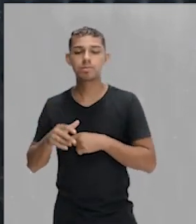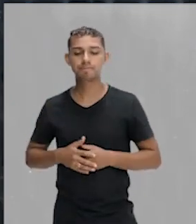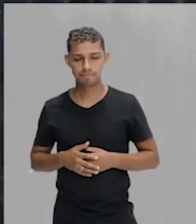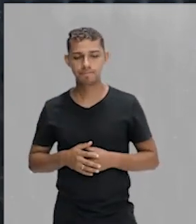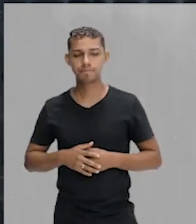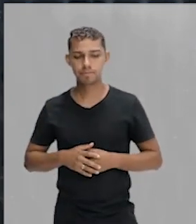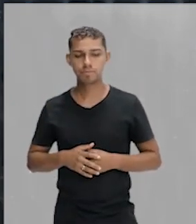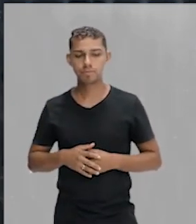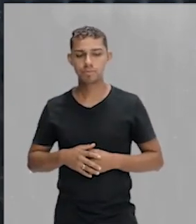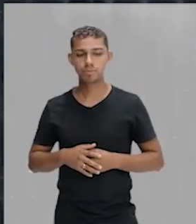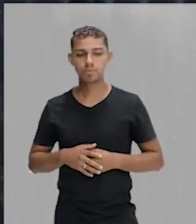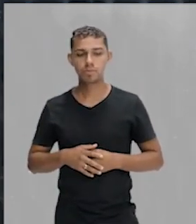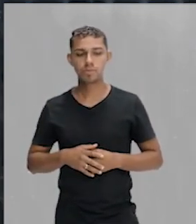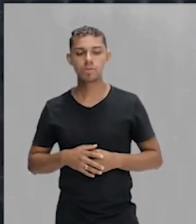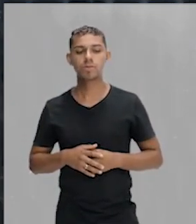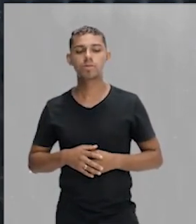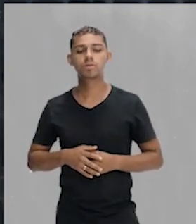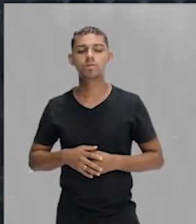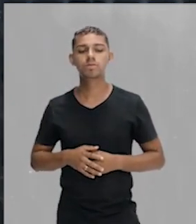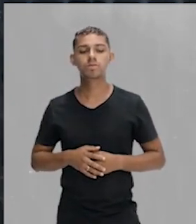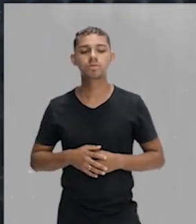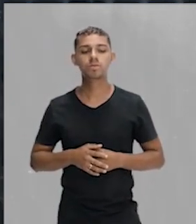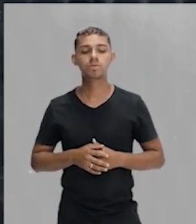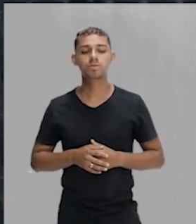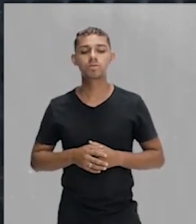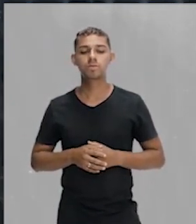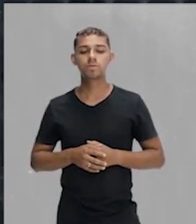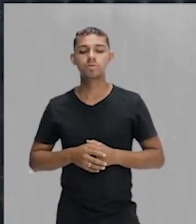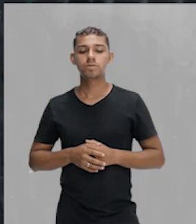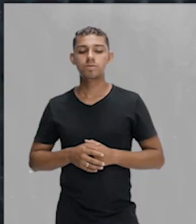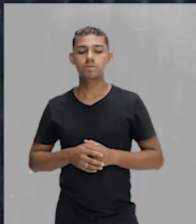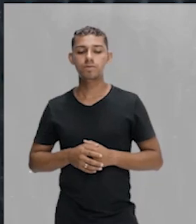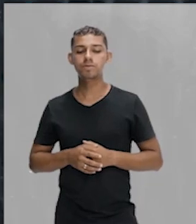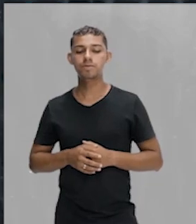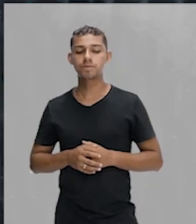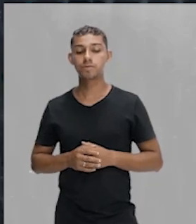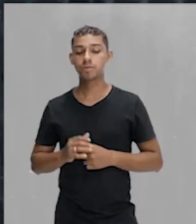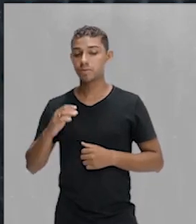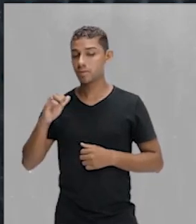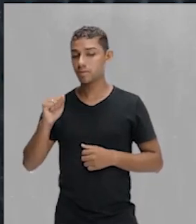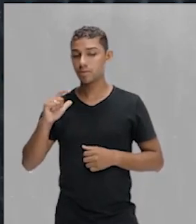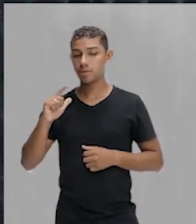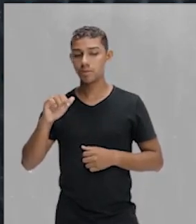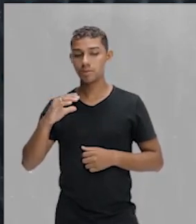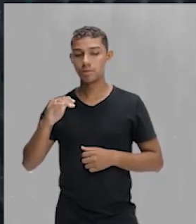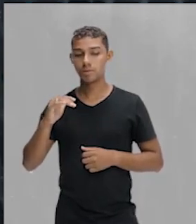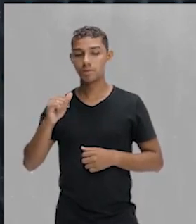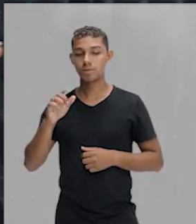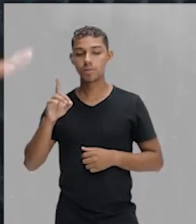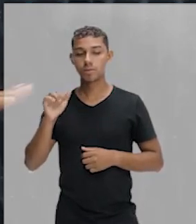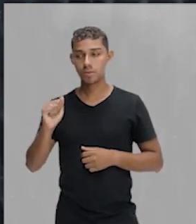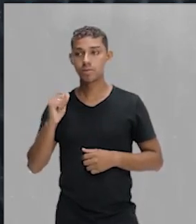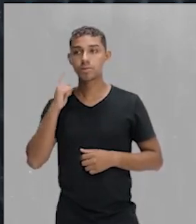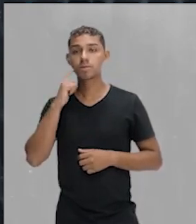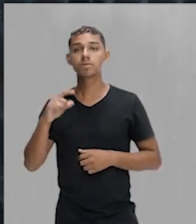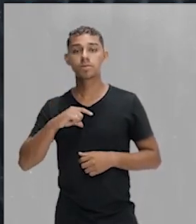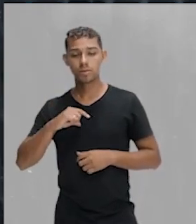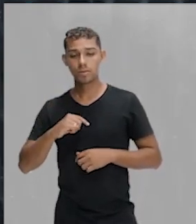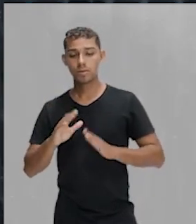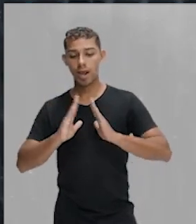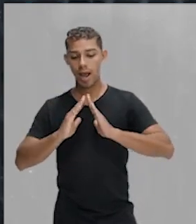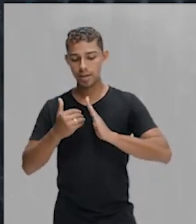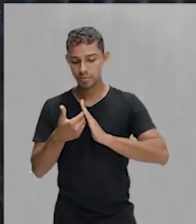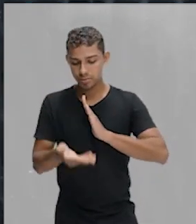cabine de pedágio é peaje, tá? Calçada, aceira, calçada todo mundo tem na frente de